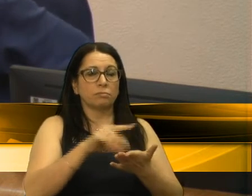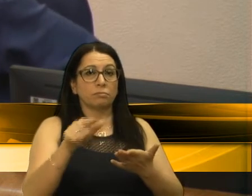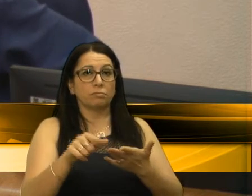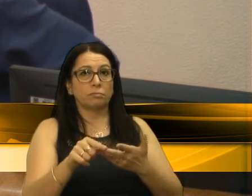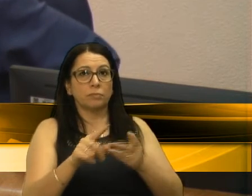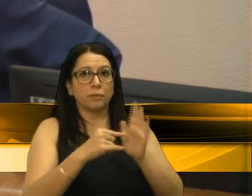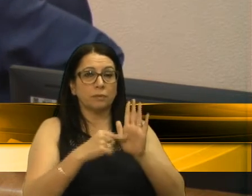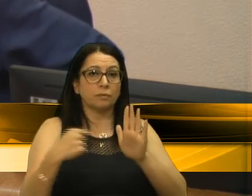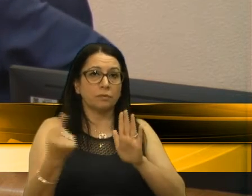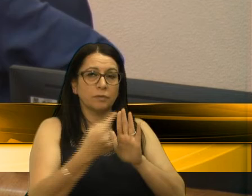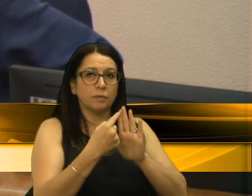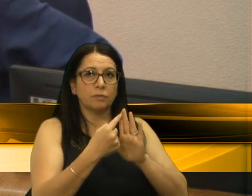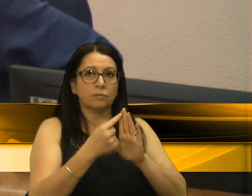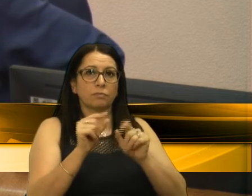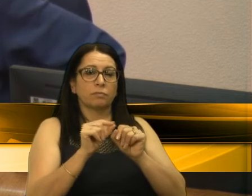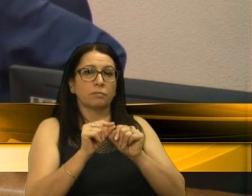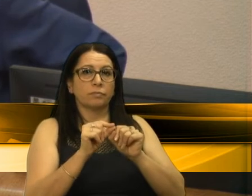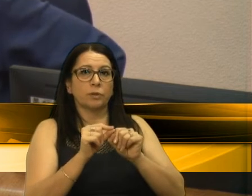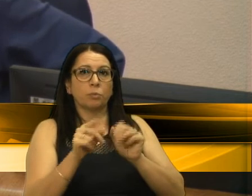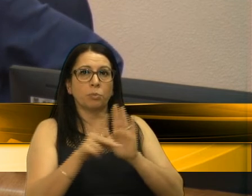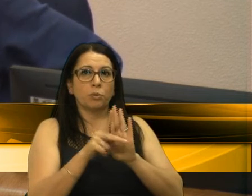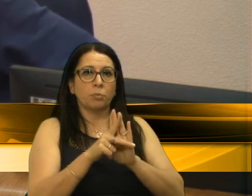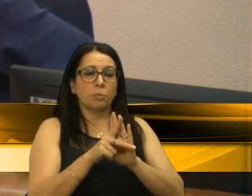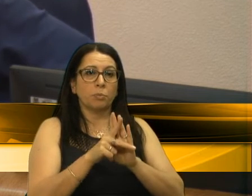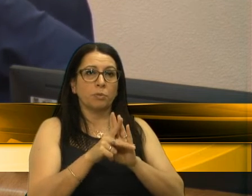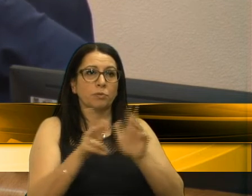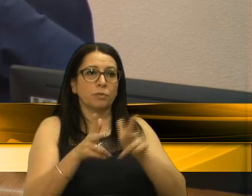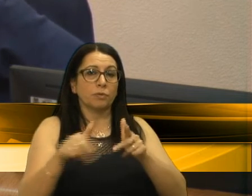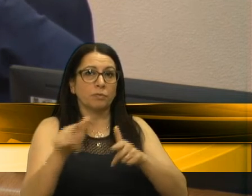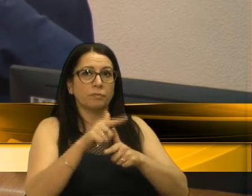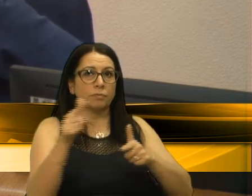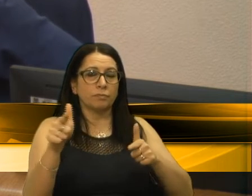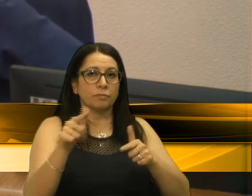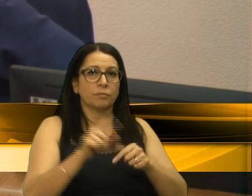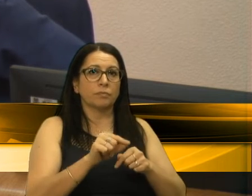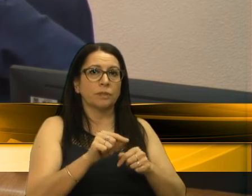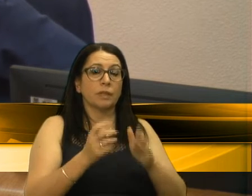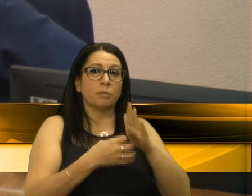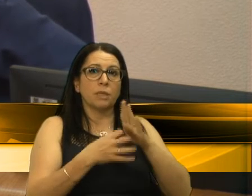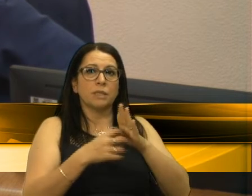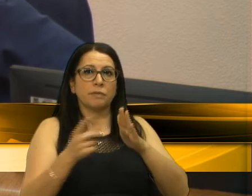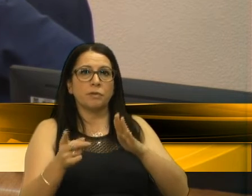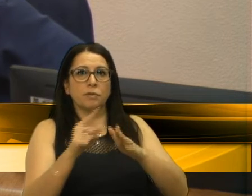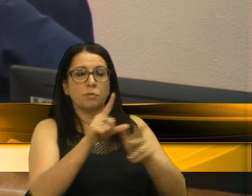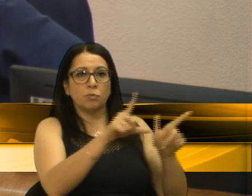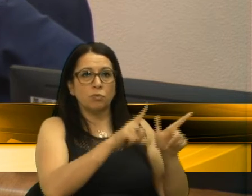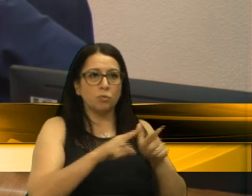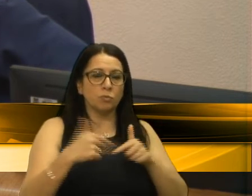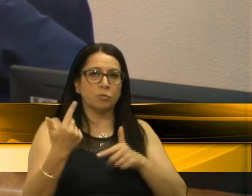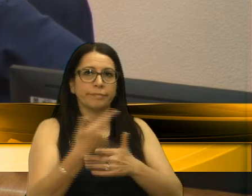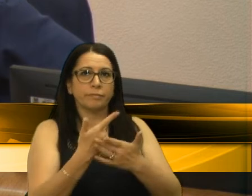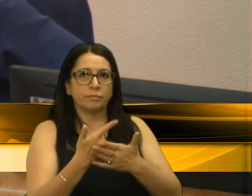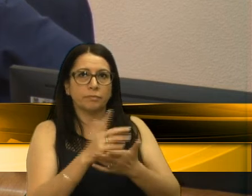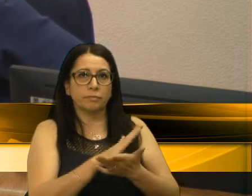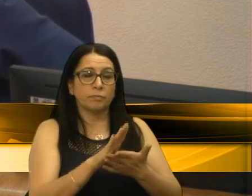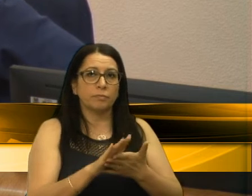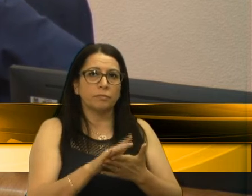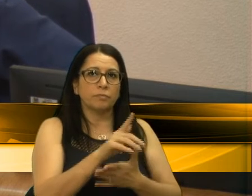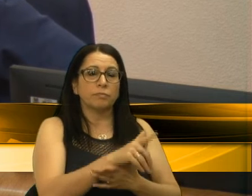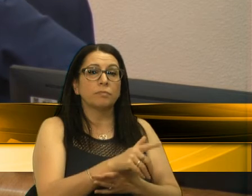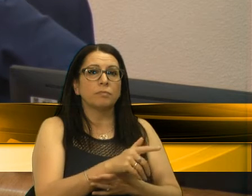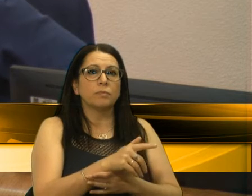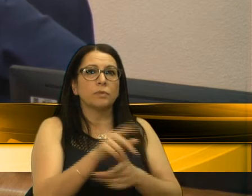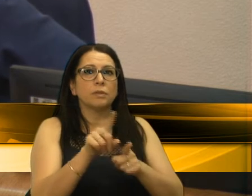à Praça das Feiras, mas temos aí registro da própria Estação Férrea. Então não é a primeira vez a qual ela foi sugerida em outro local. Claro que em 2016 tivemos o acato por